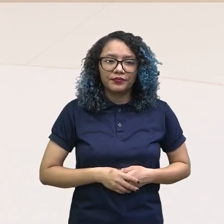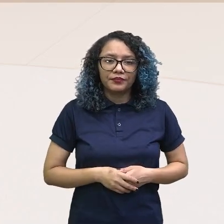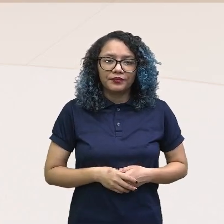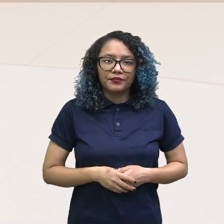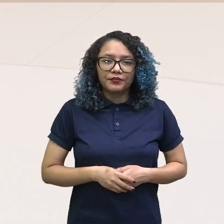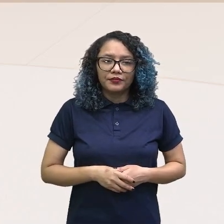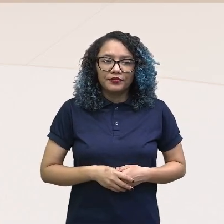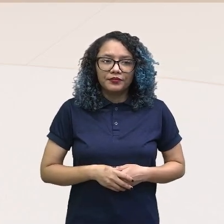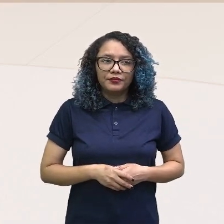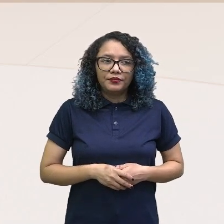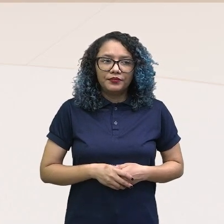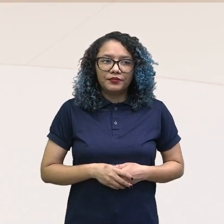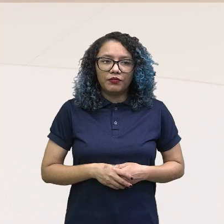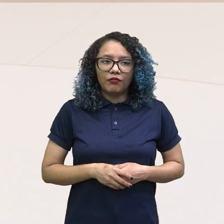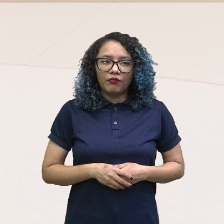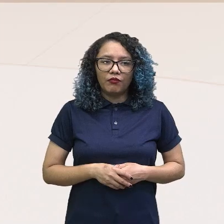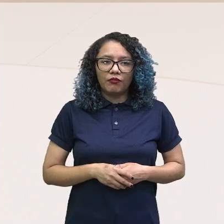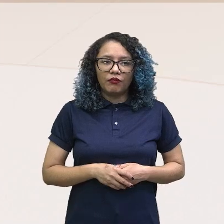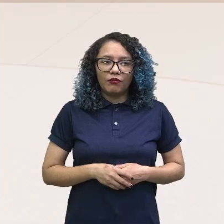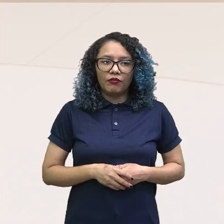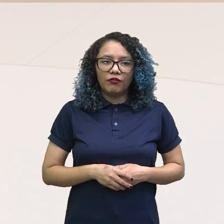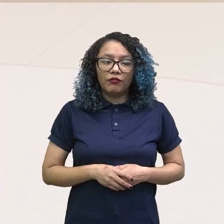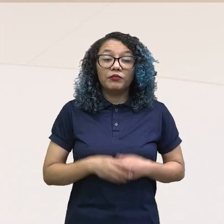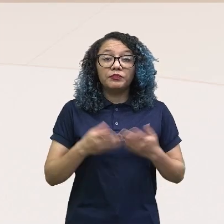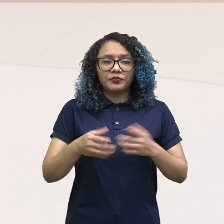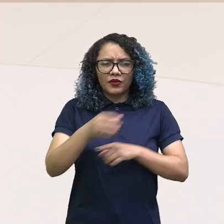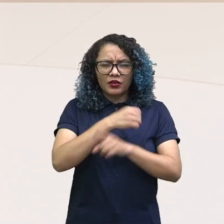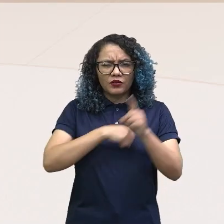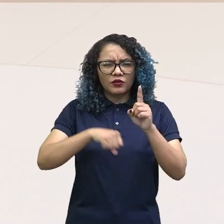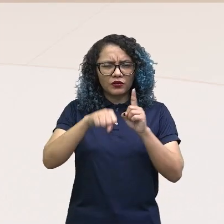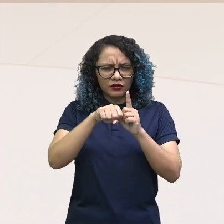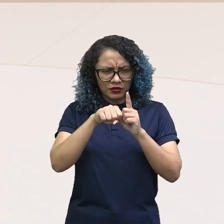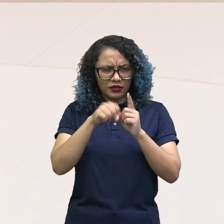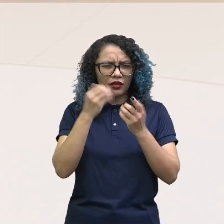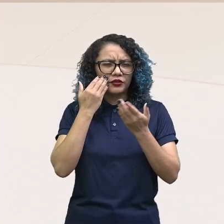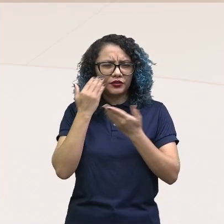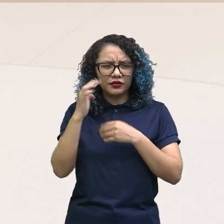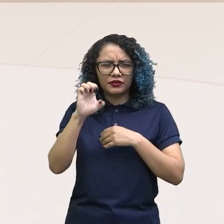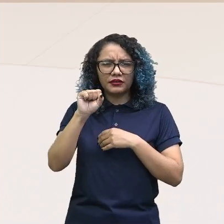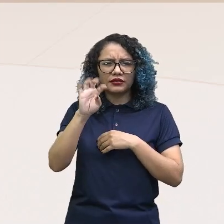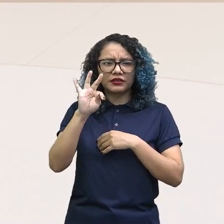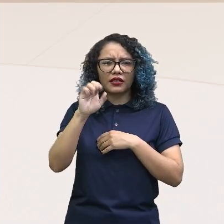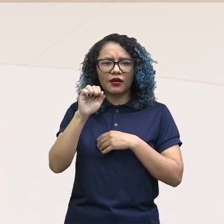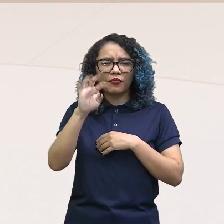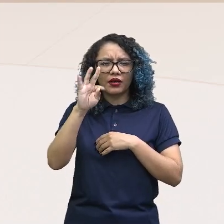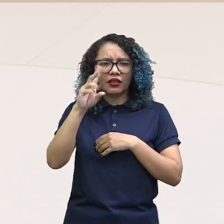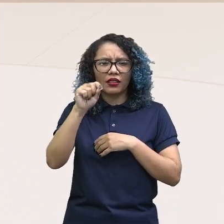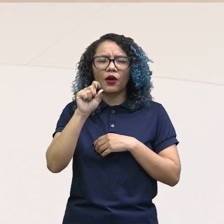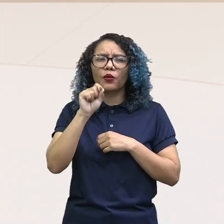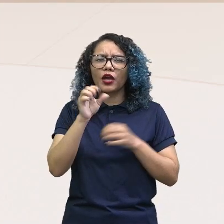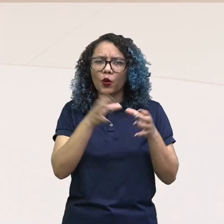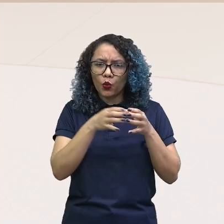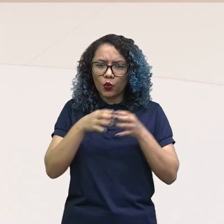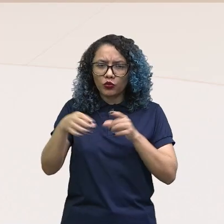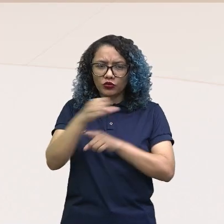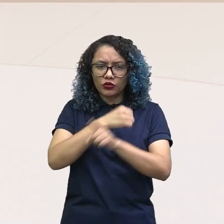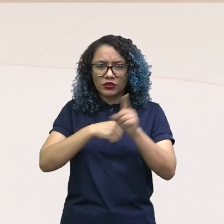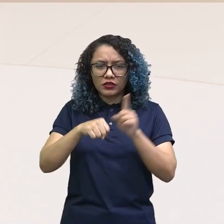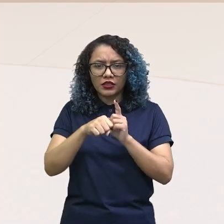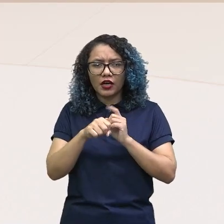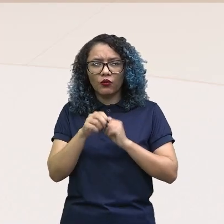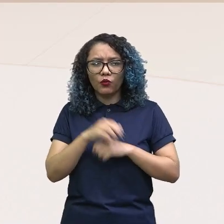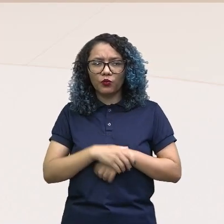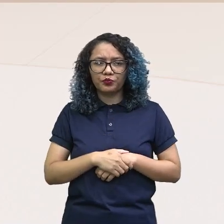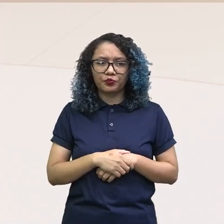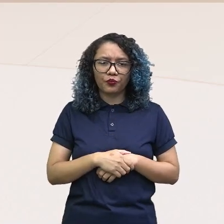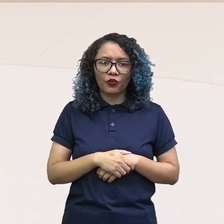lá. A sociedade estamental é aquela dividida em grupos sociais chamados de estados, ou